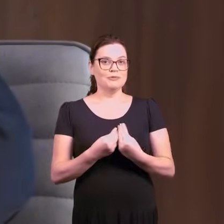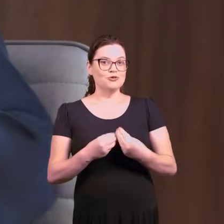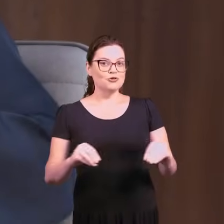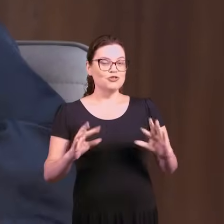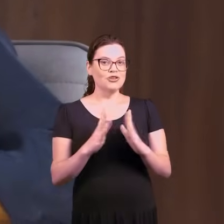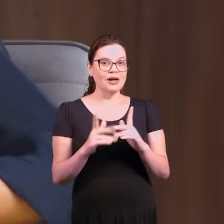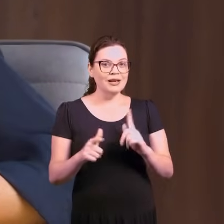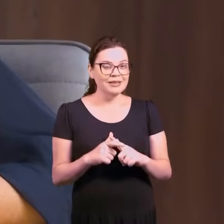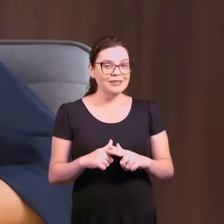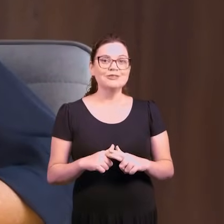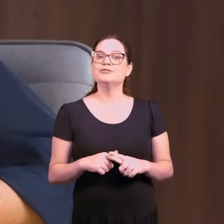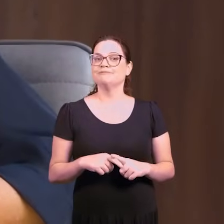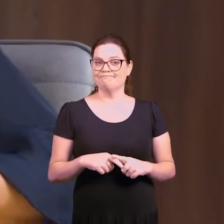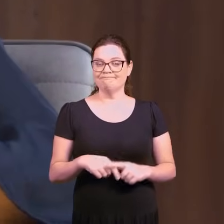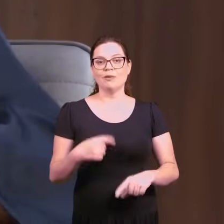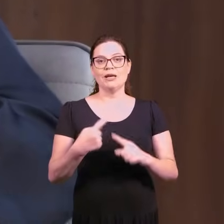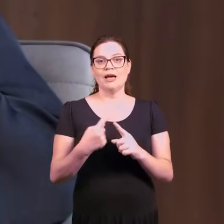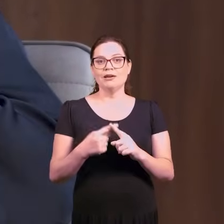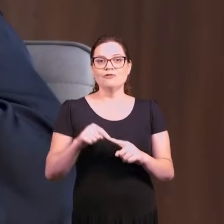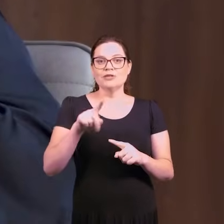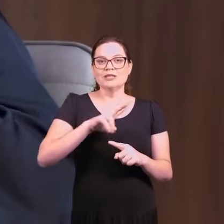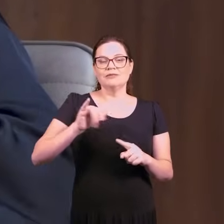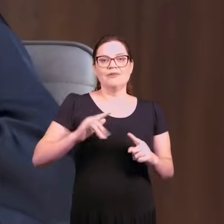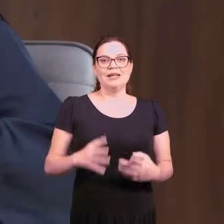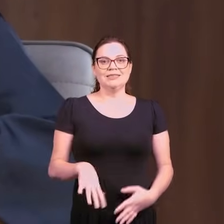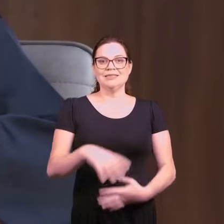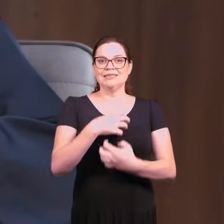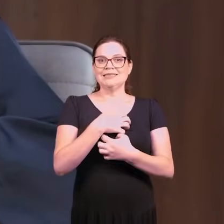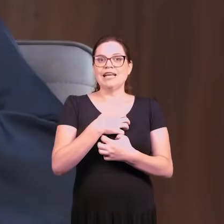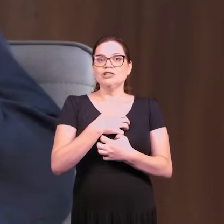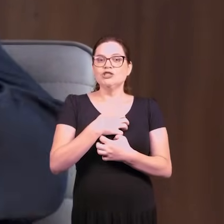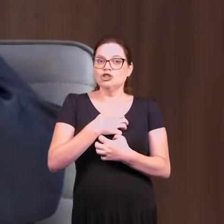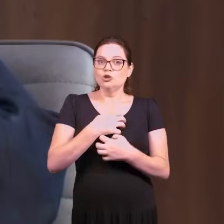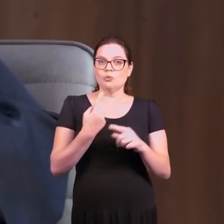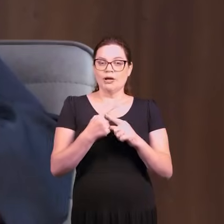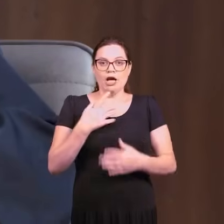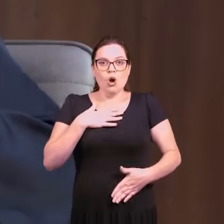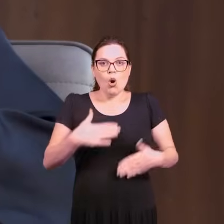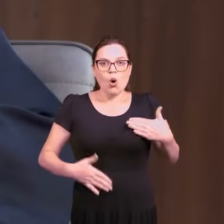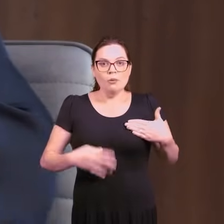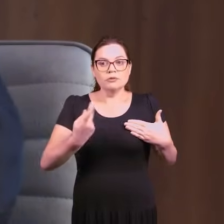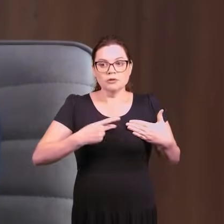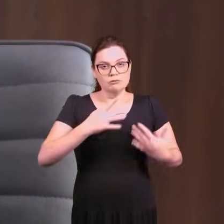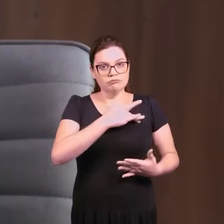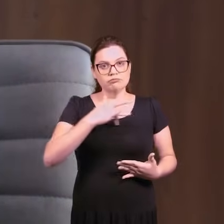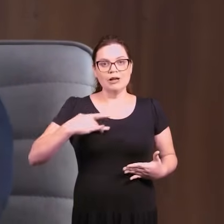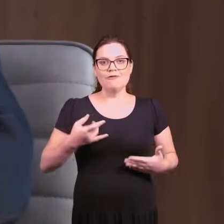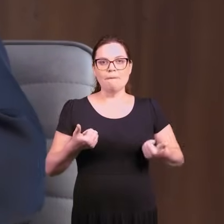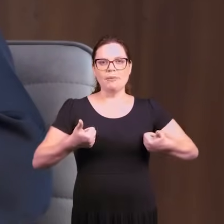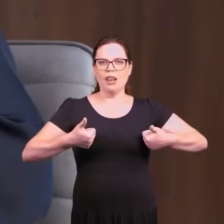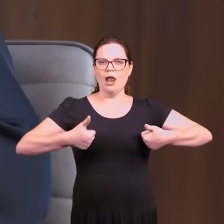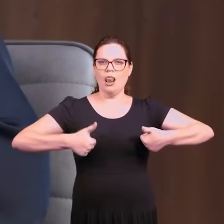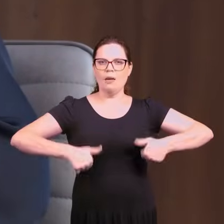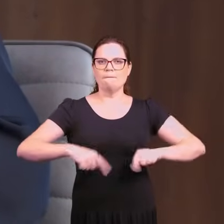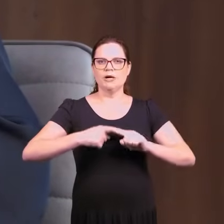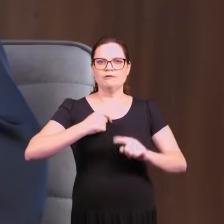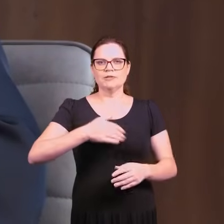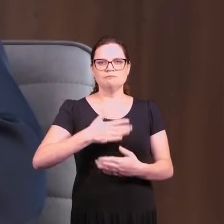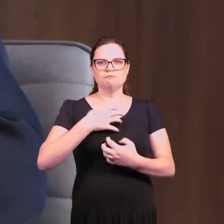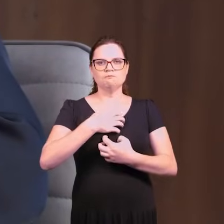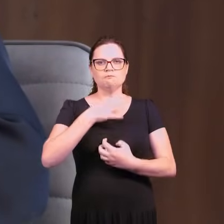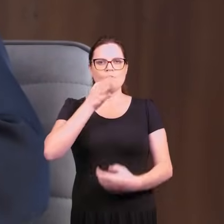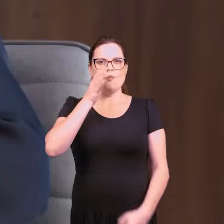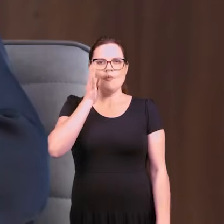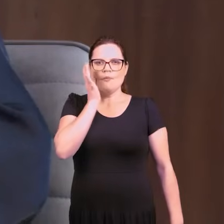porque contamina. Está ali guardado, ninguém está vendo, ou podem estar sabendo do fato em si as